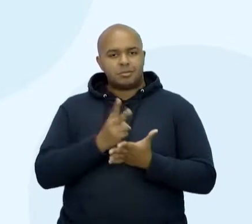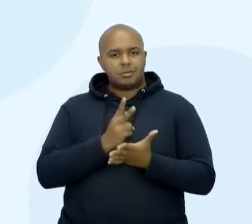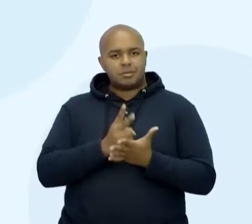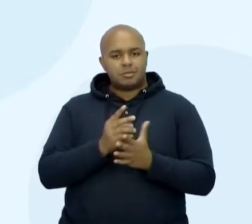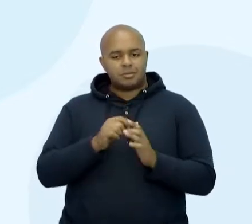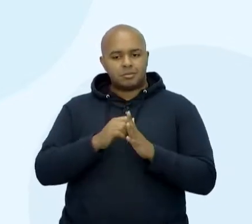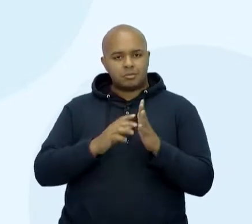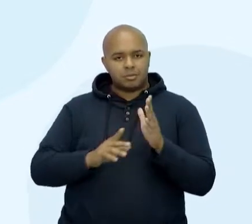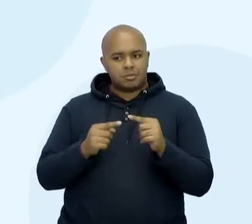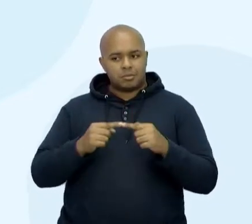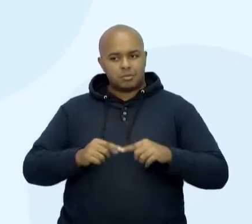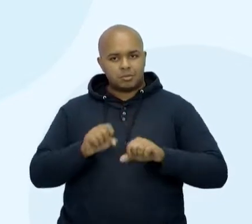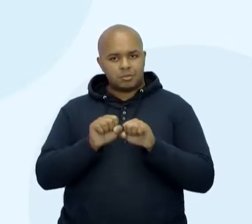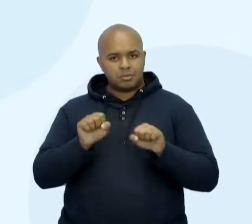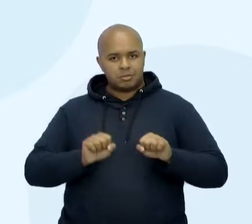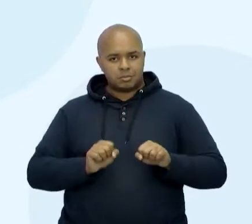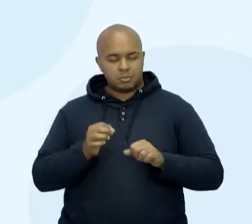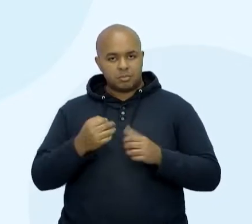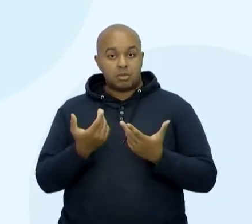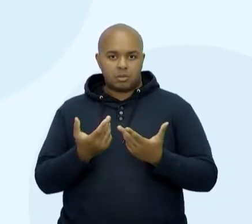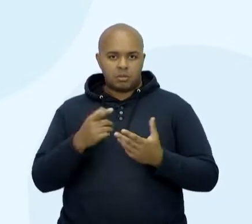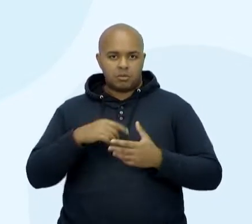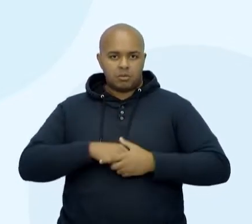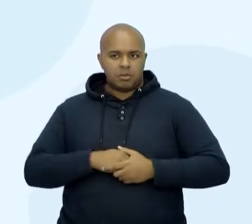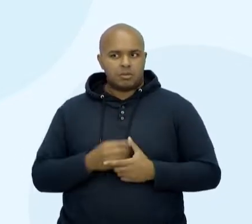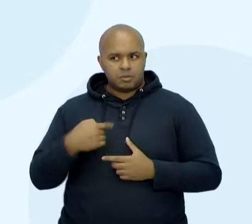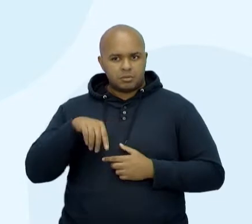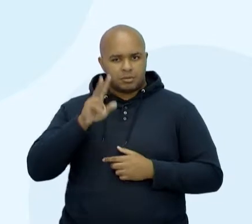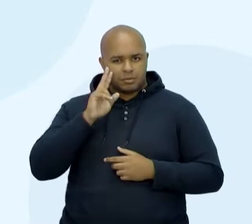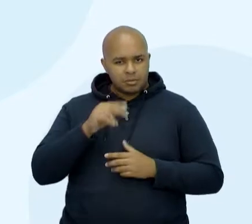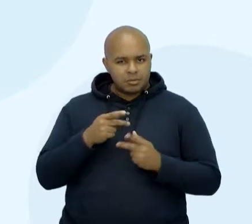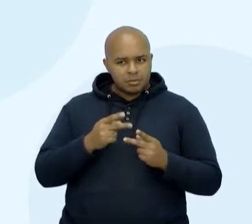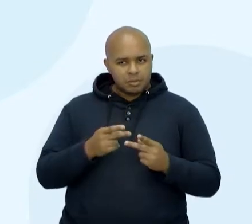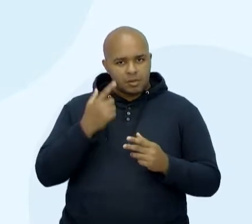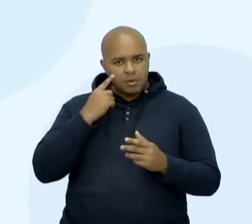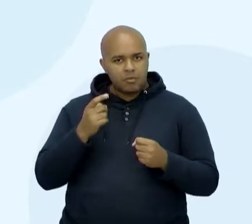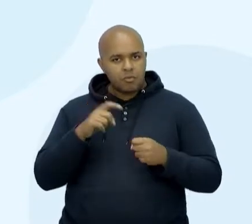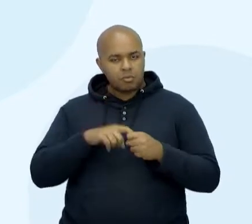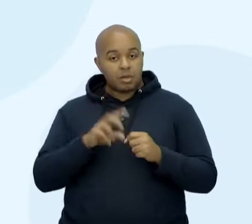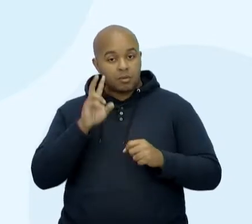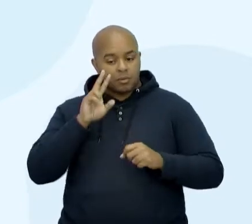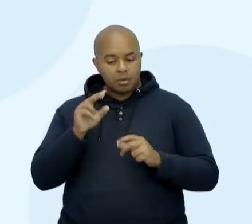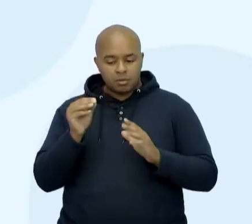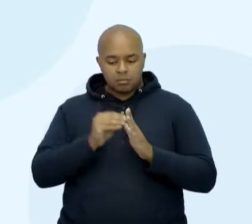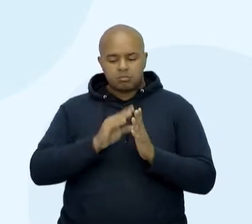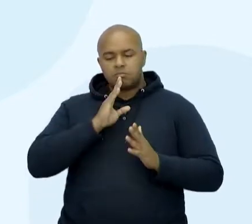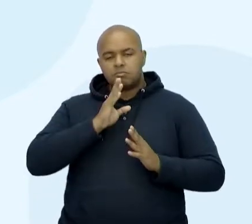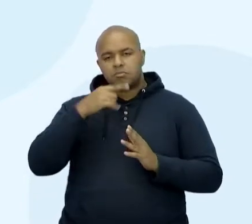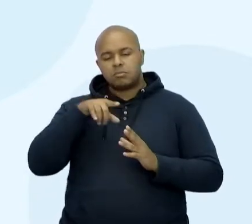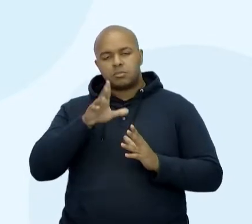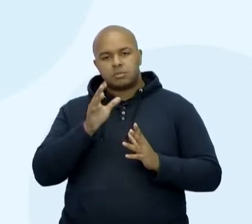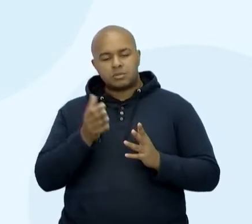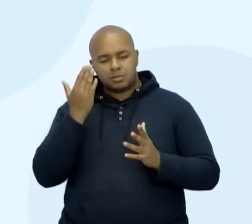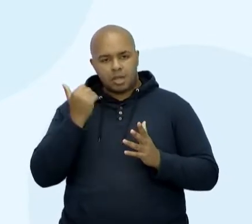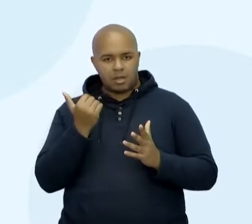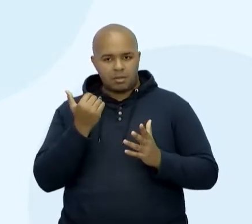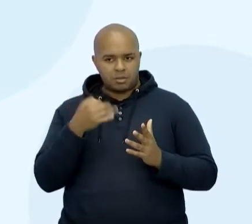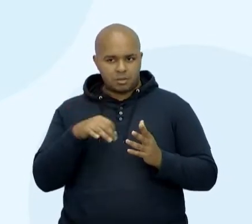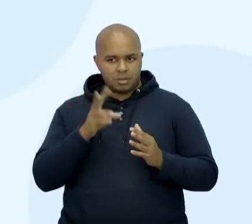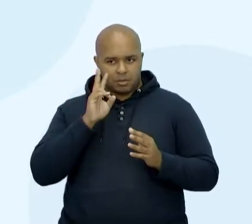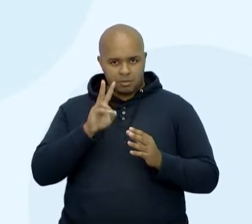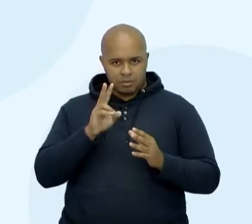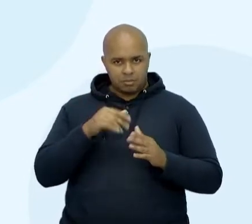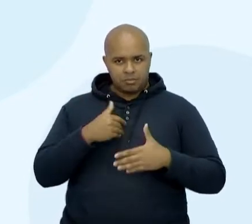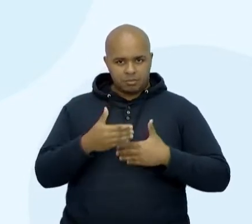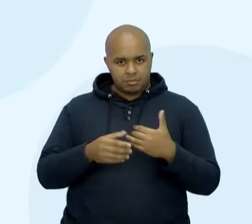faz uma atividade de sistematização, ou seja, vamos revisitar, vamos voltar a ver os conhecimentos que vocês viram